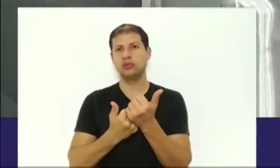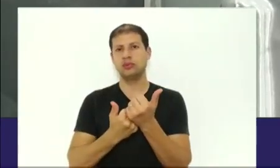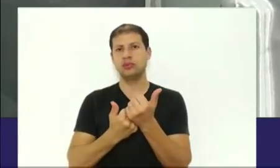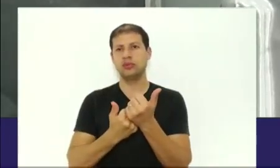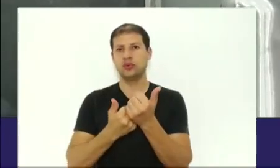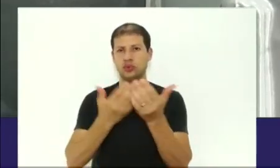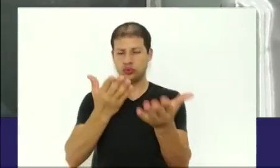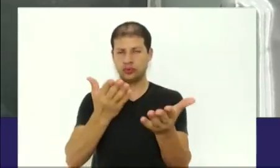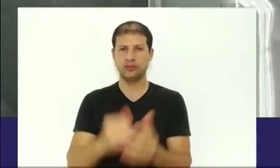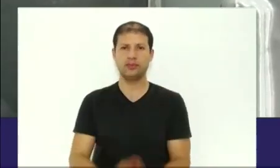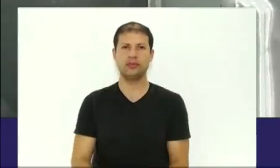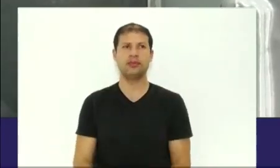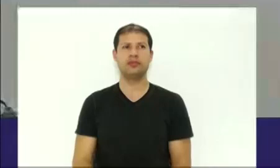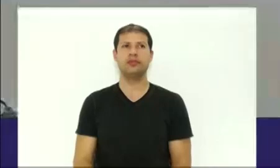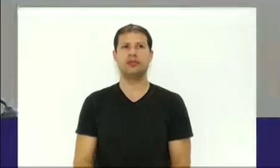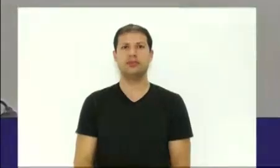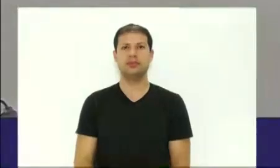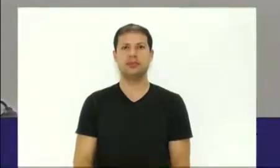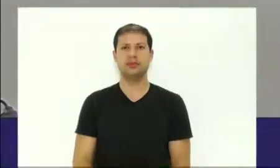Senhoria.